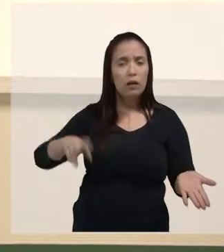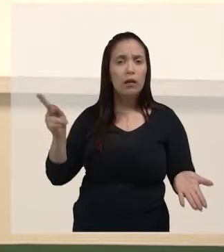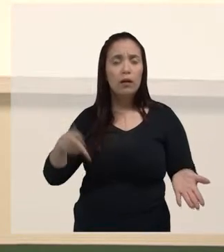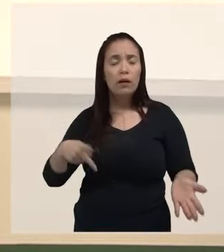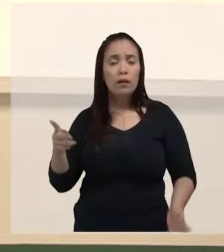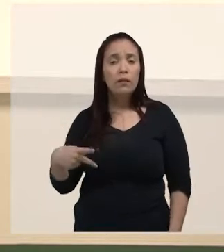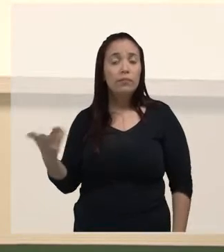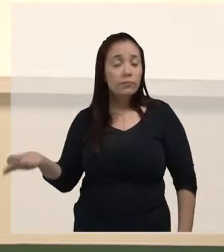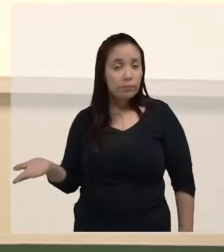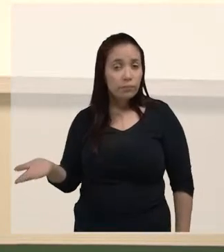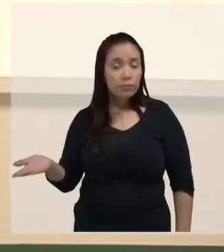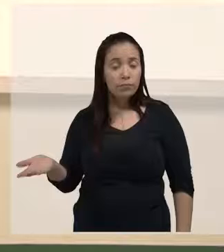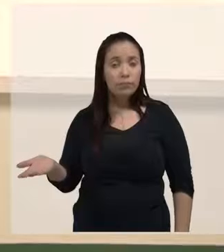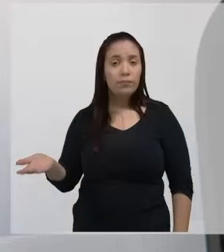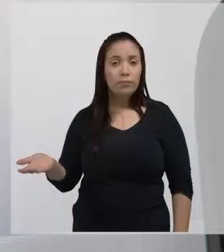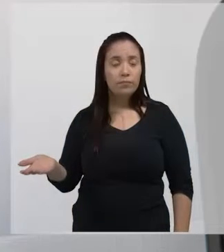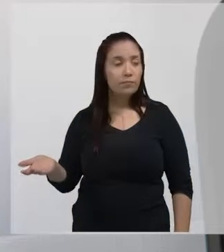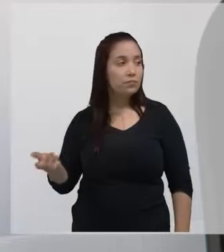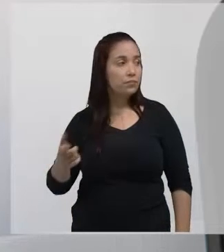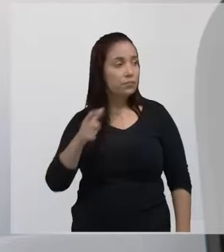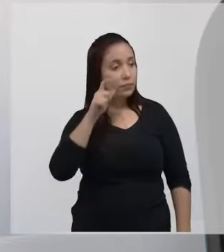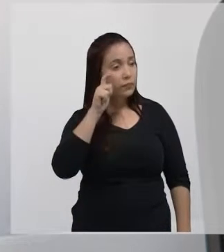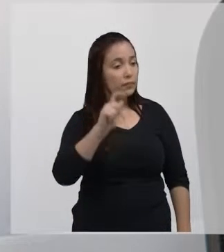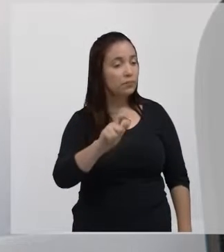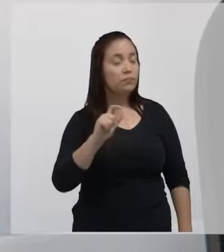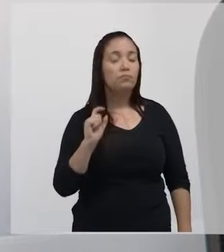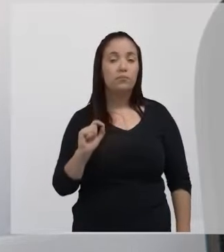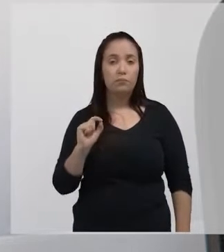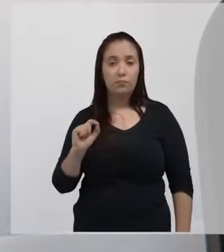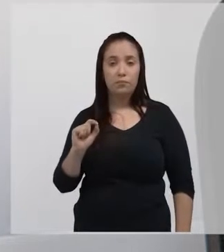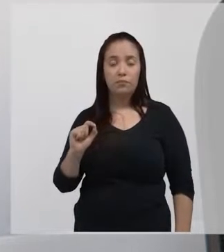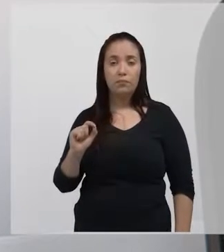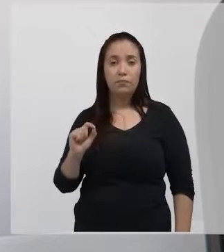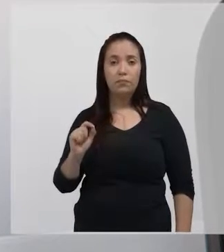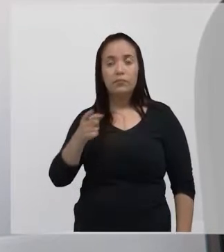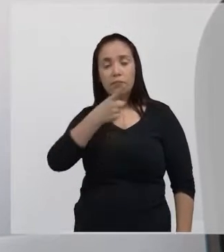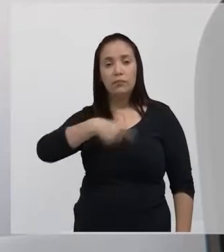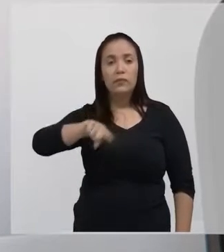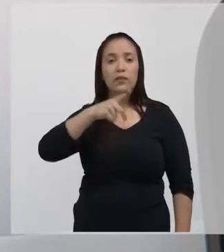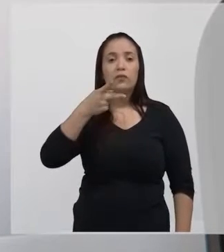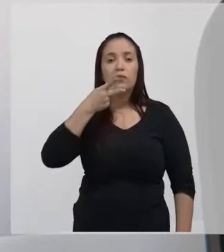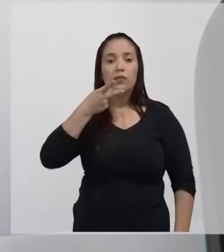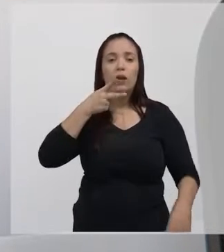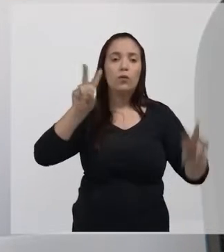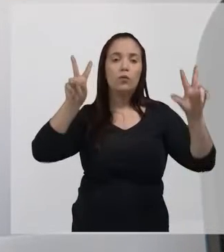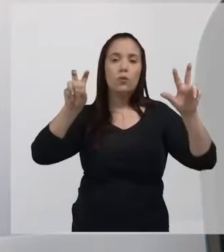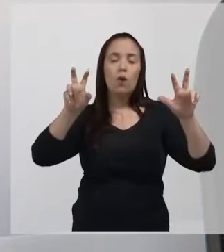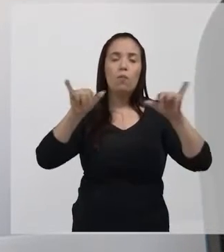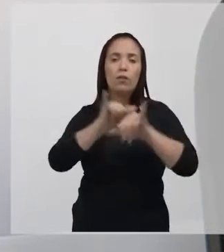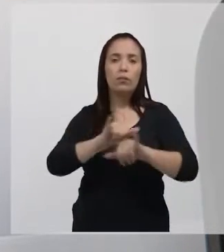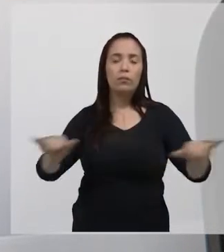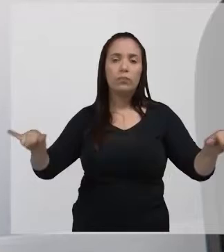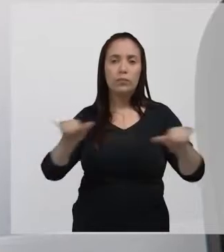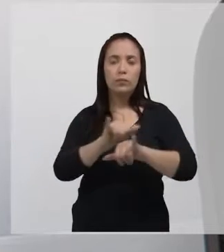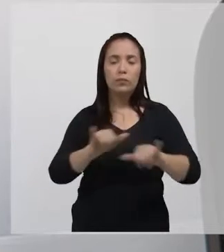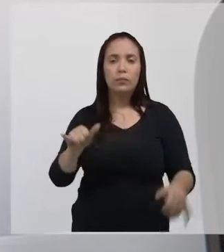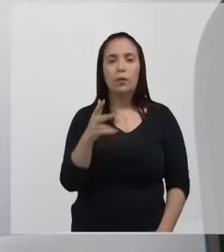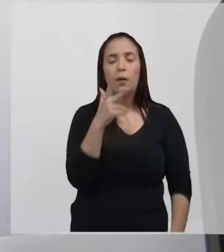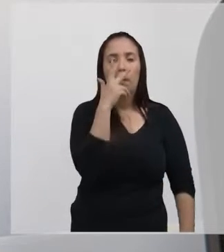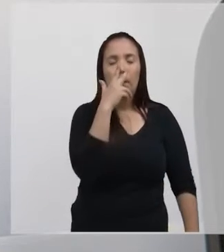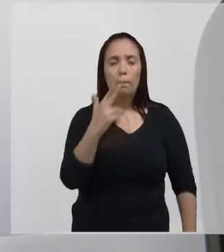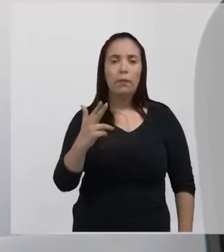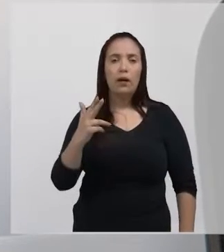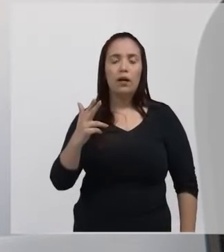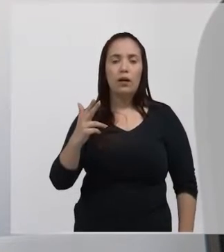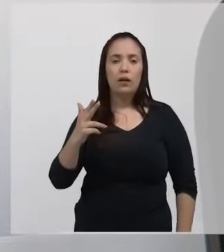E o mais interessante é a maneira como eles colocam o assunto, né? Como se o restante da